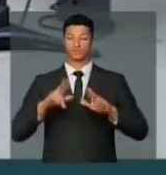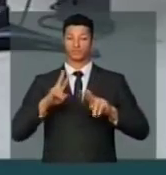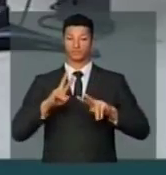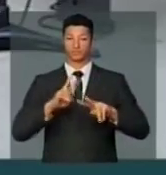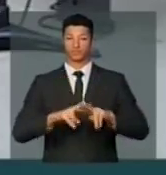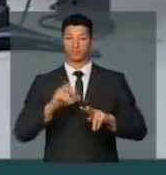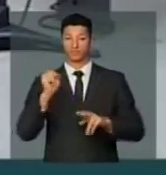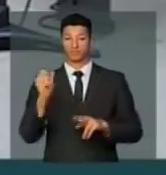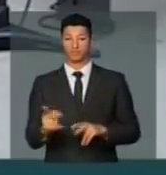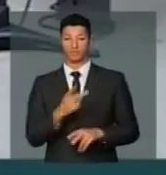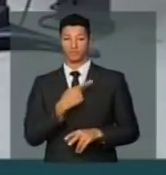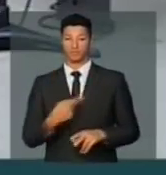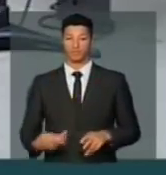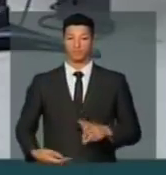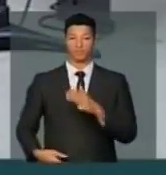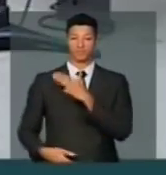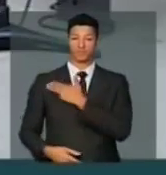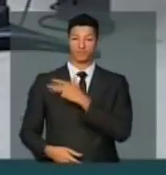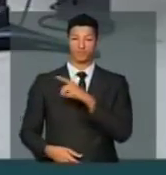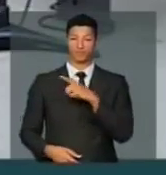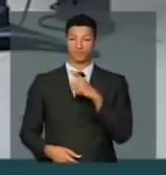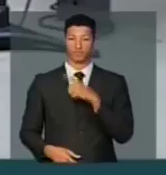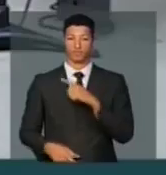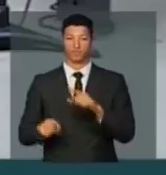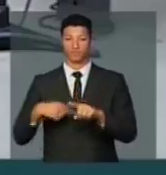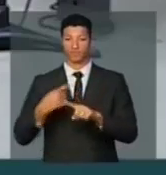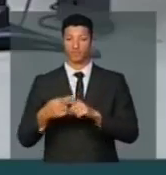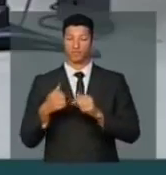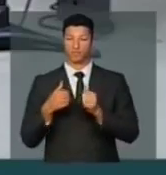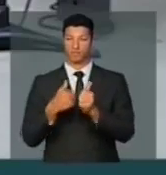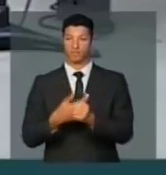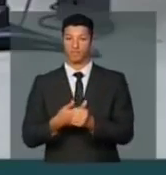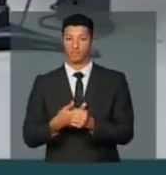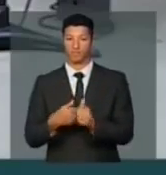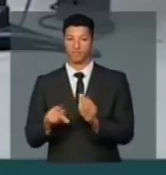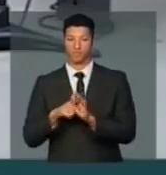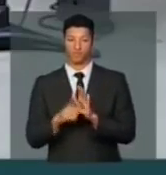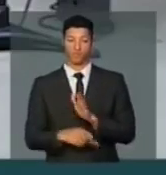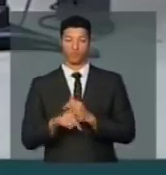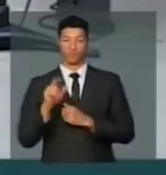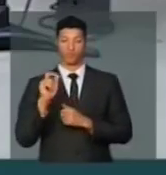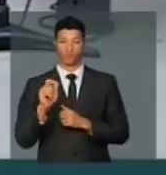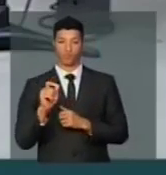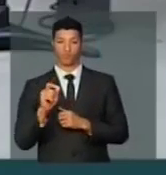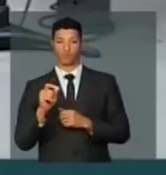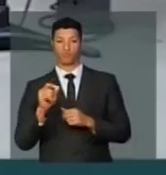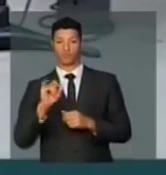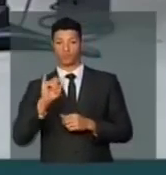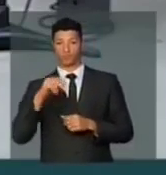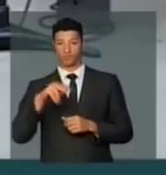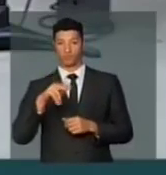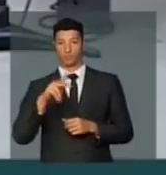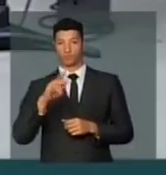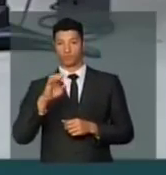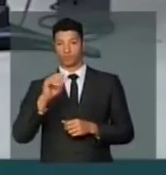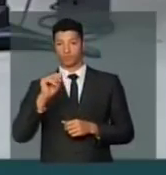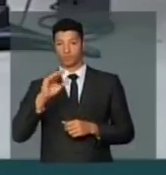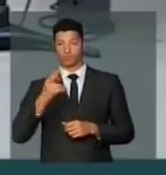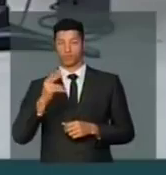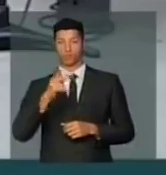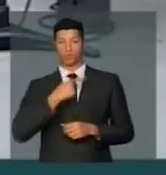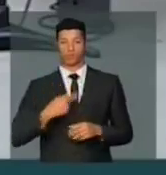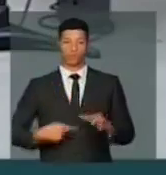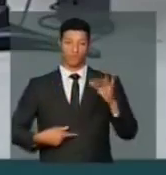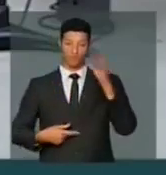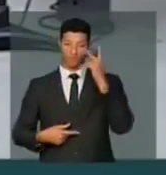prisão do ex-presidente Lula tivesse muito mais próxima do que o impeachment da presidente Dilma.